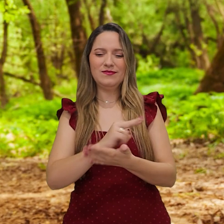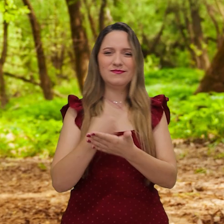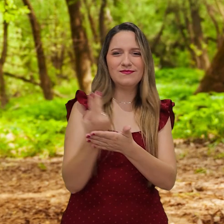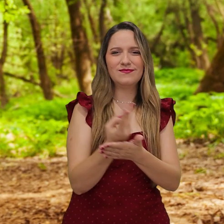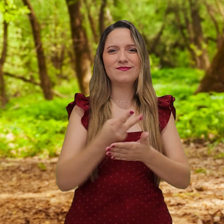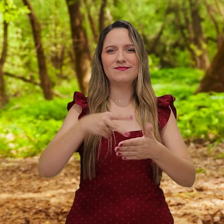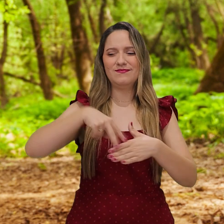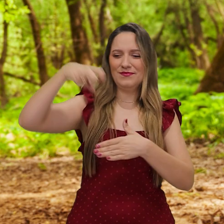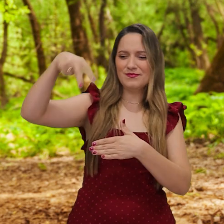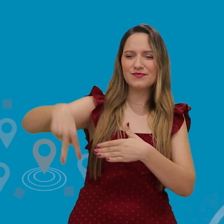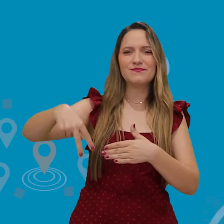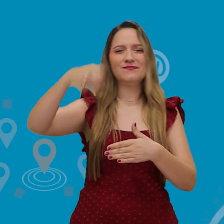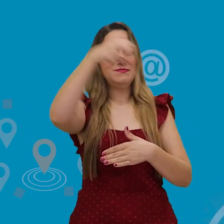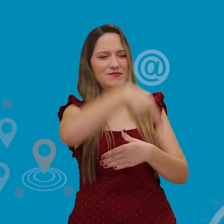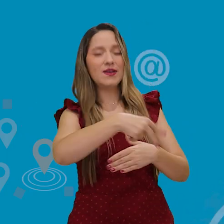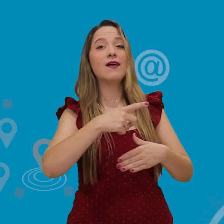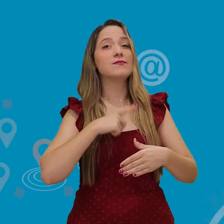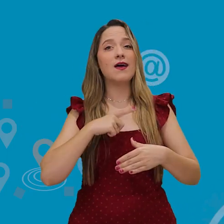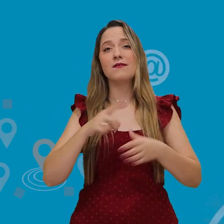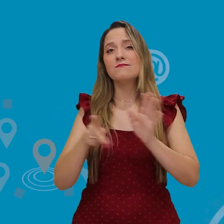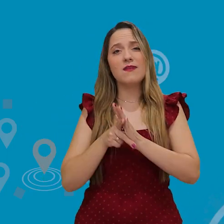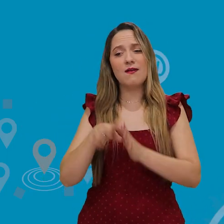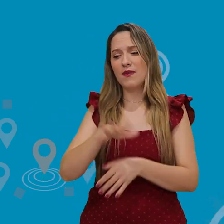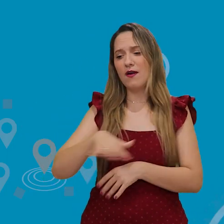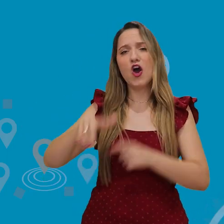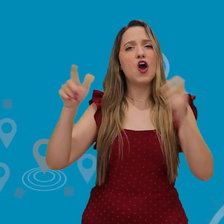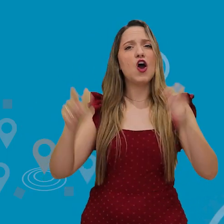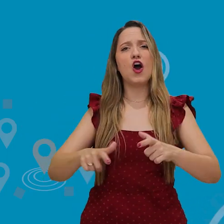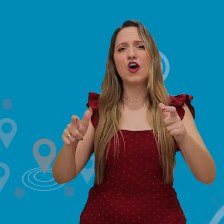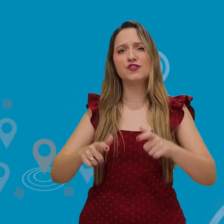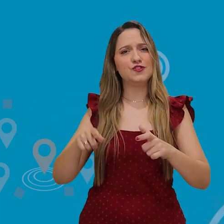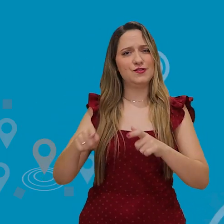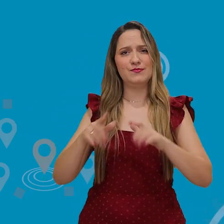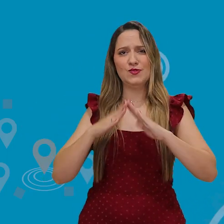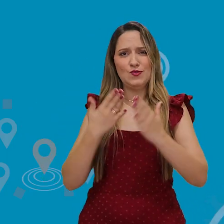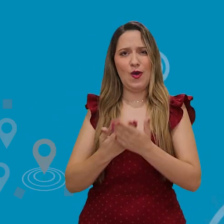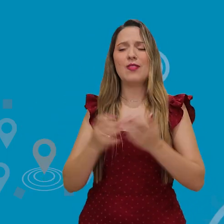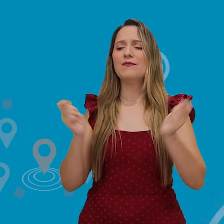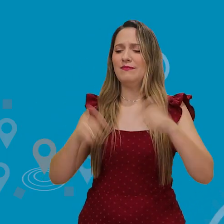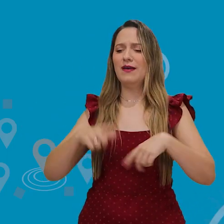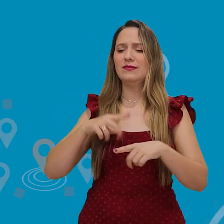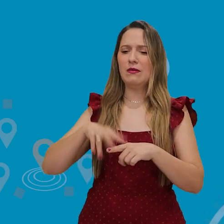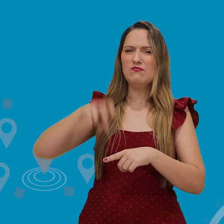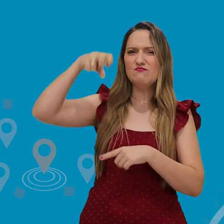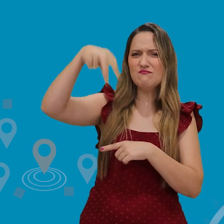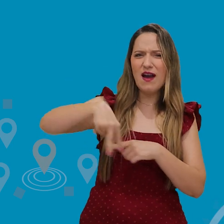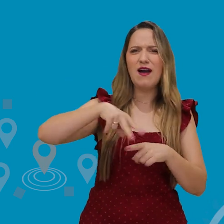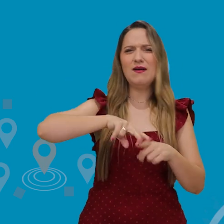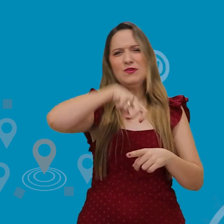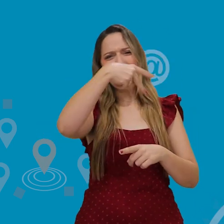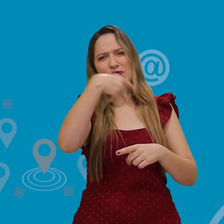urbano ali, ou da escola, que pode ser desenvolvido e trabalhado determinadas técnicas pelo